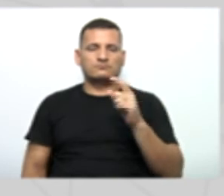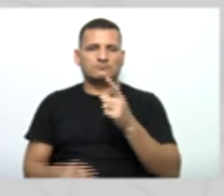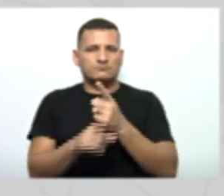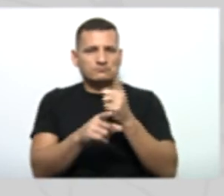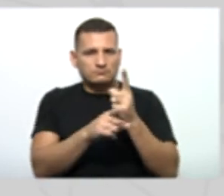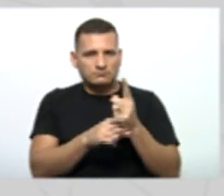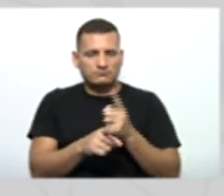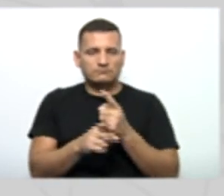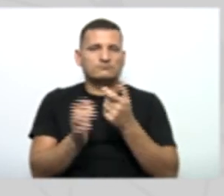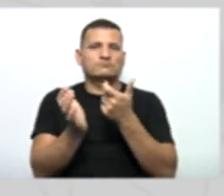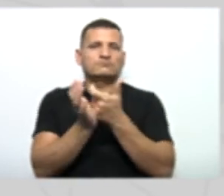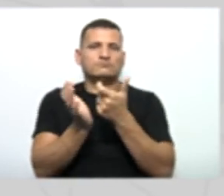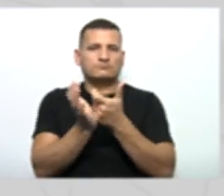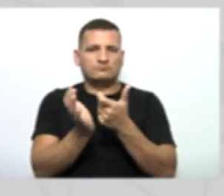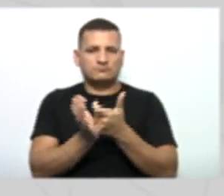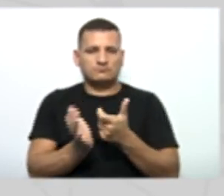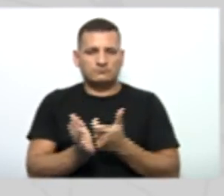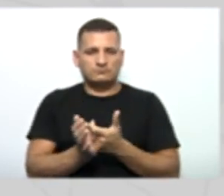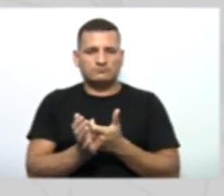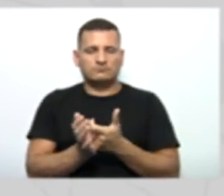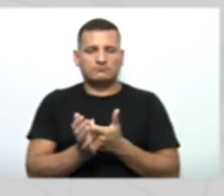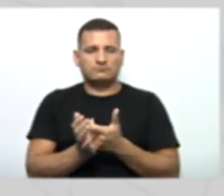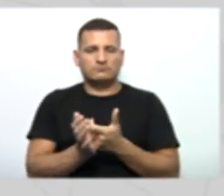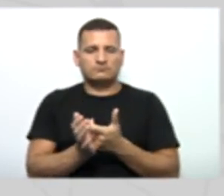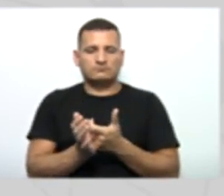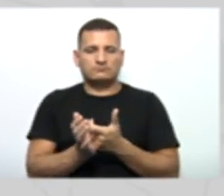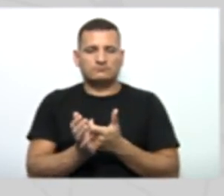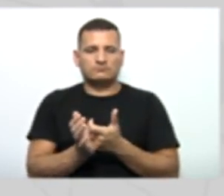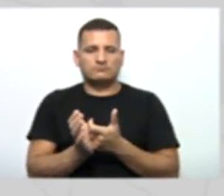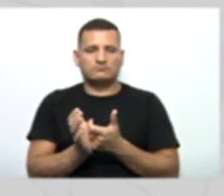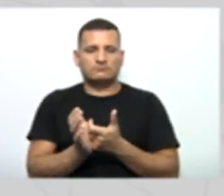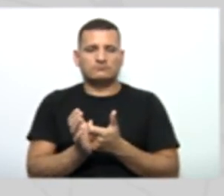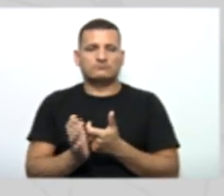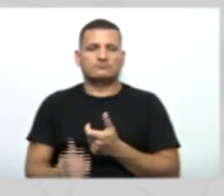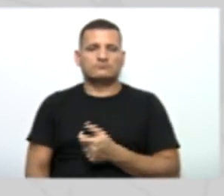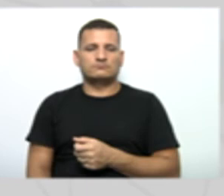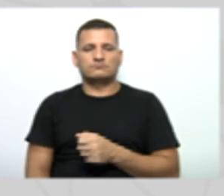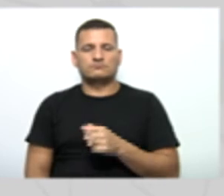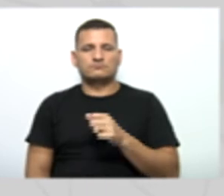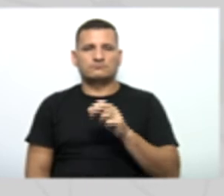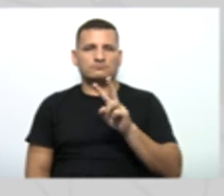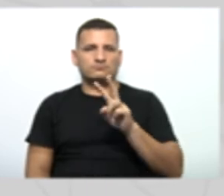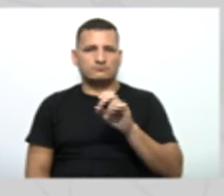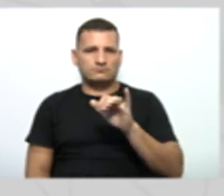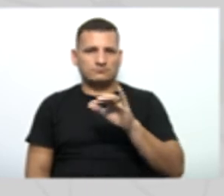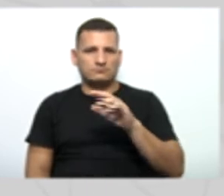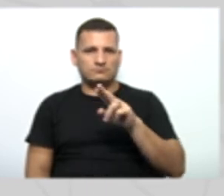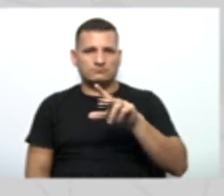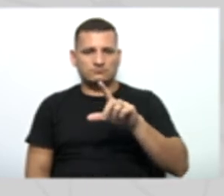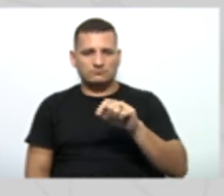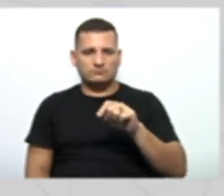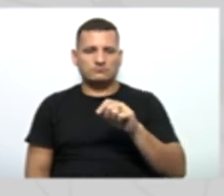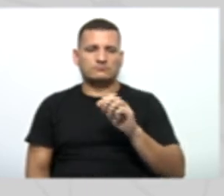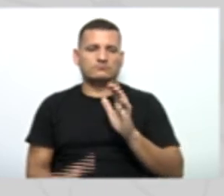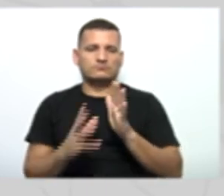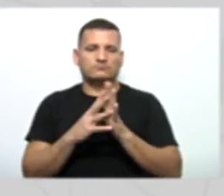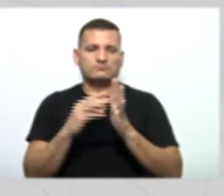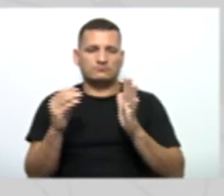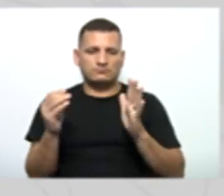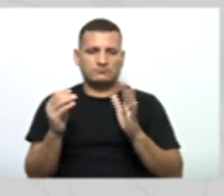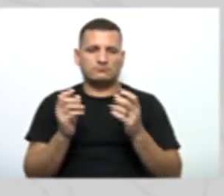classes, certo? Quais são as classes que vocês identificaram? Veículo, identificou. Modelo,